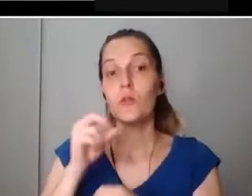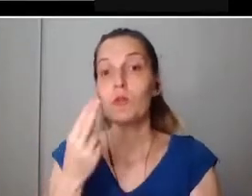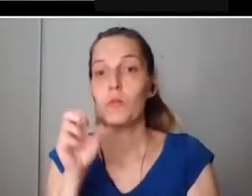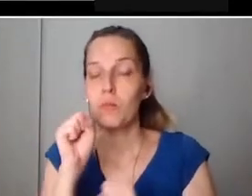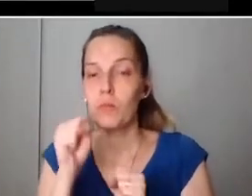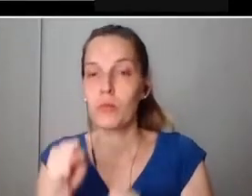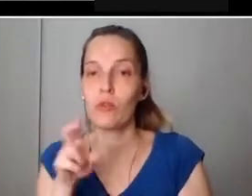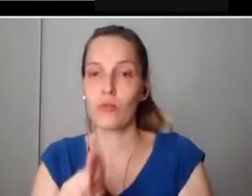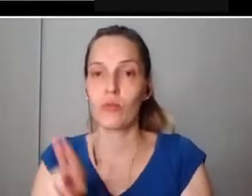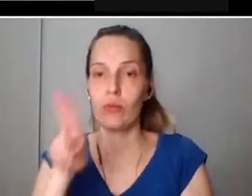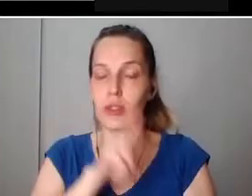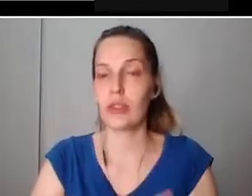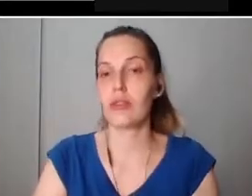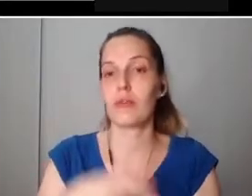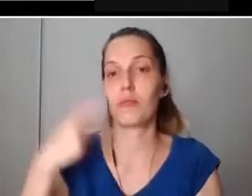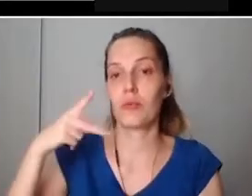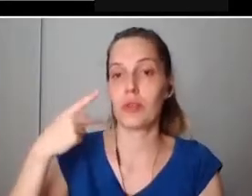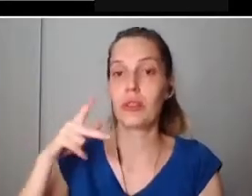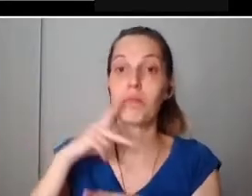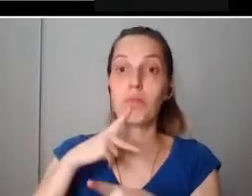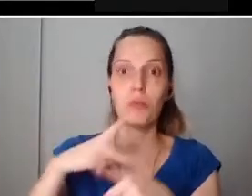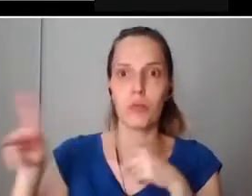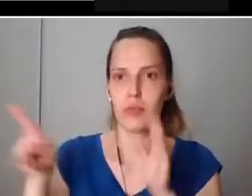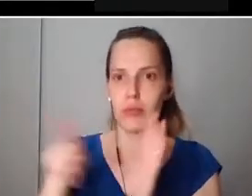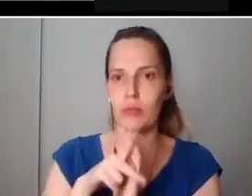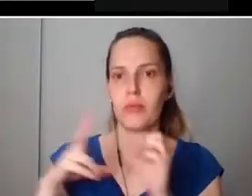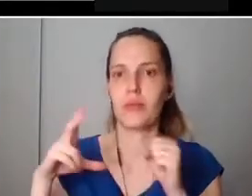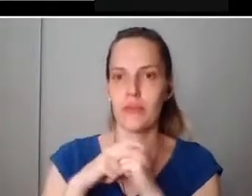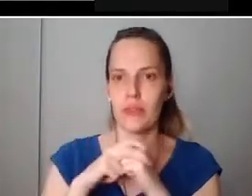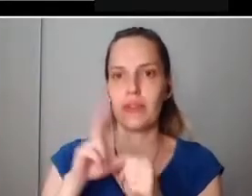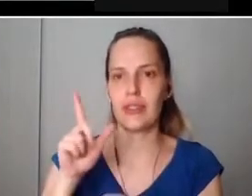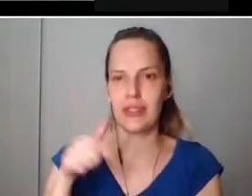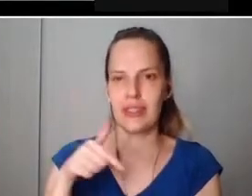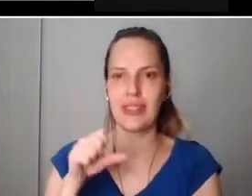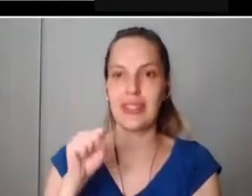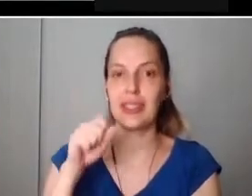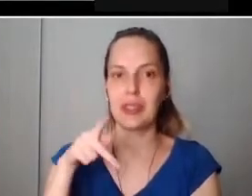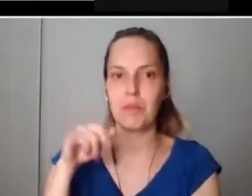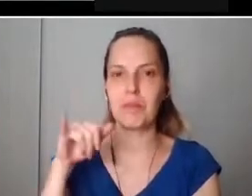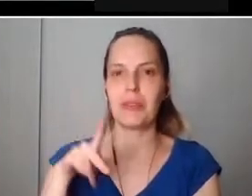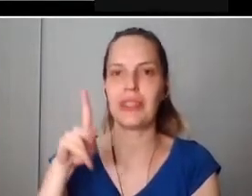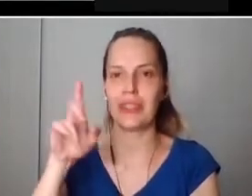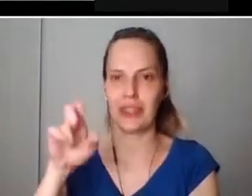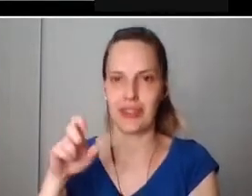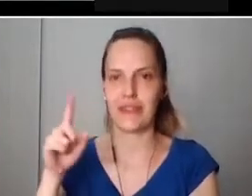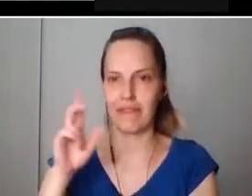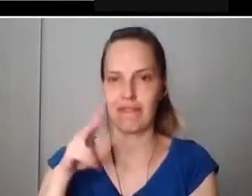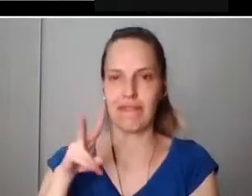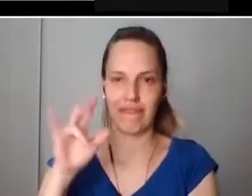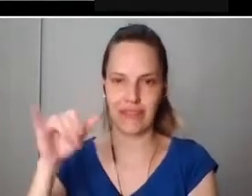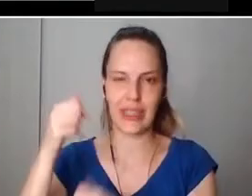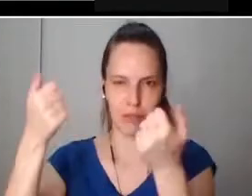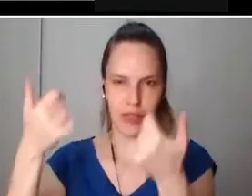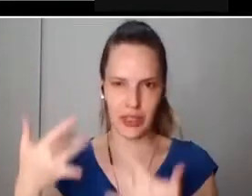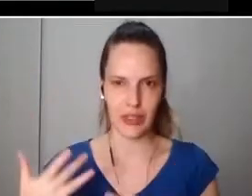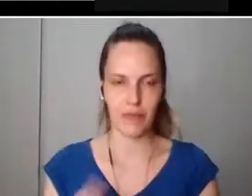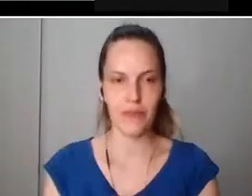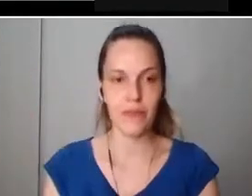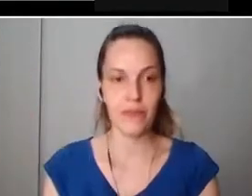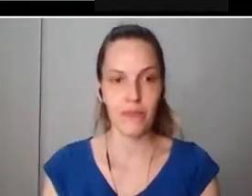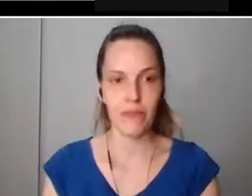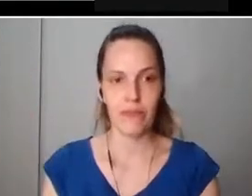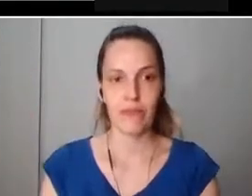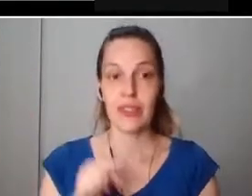do vírus, já a proteína spike, por exemplo. A gente vai falar de uma delas aqui. Então, para vocês terem uma ideia, esse é mais ou menos